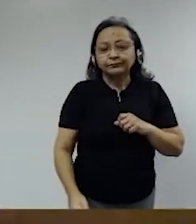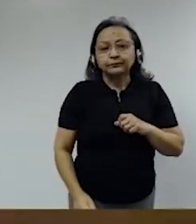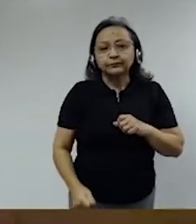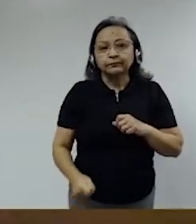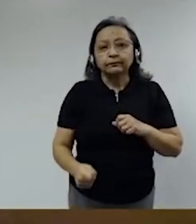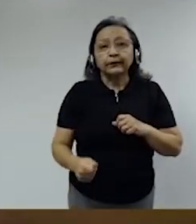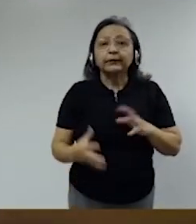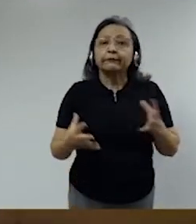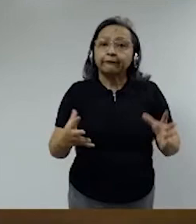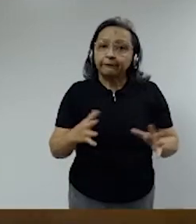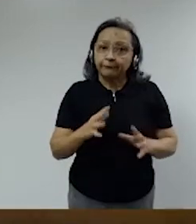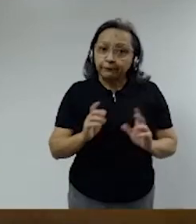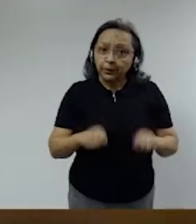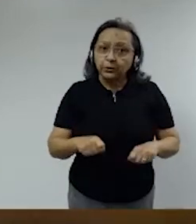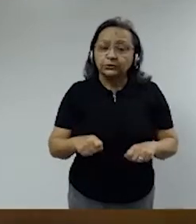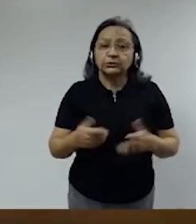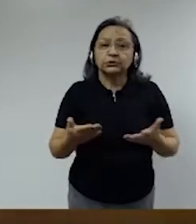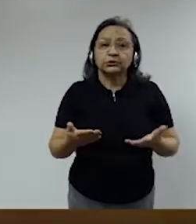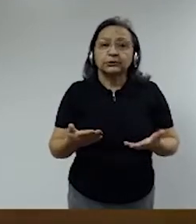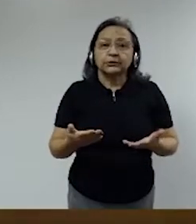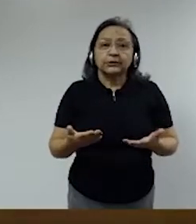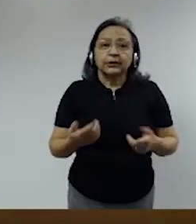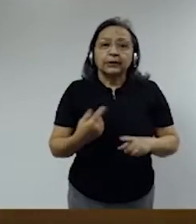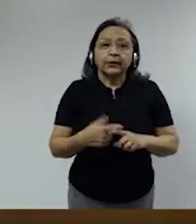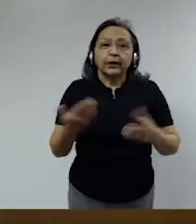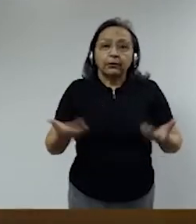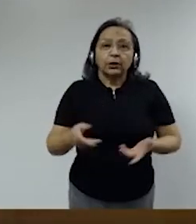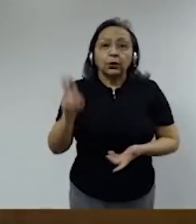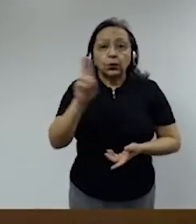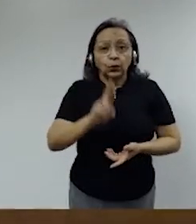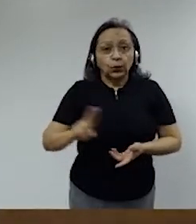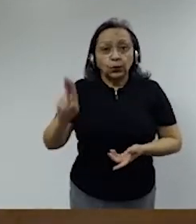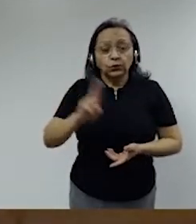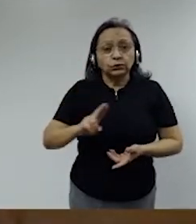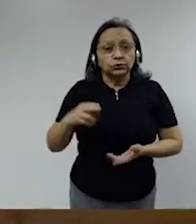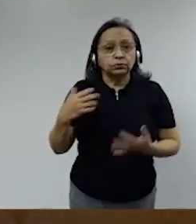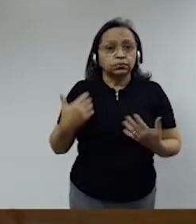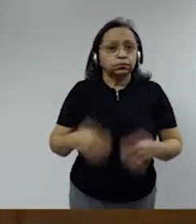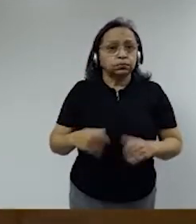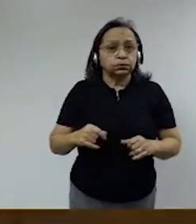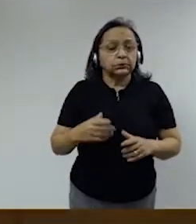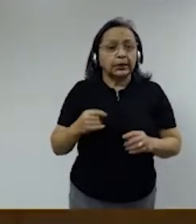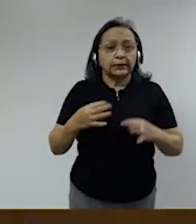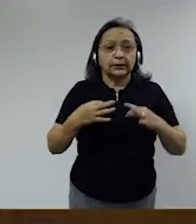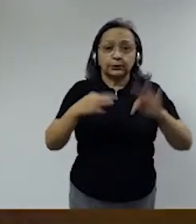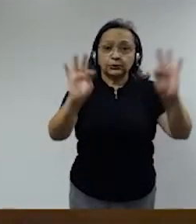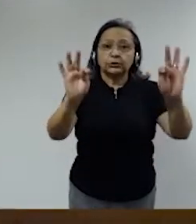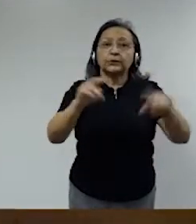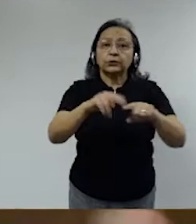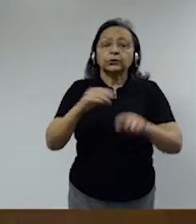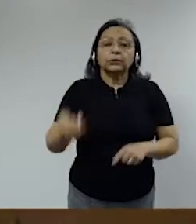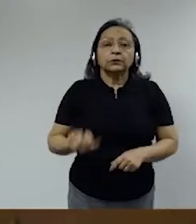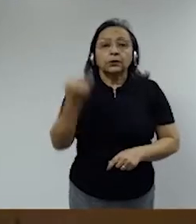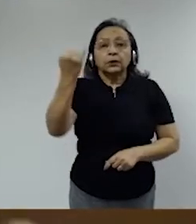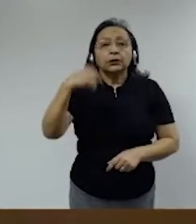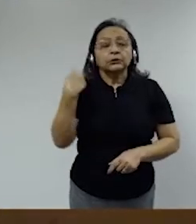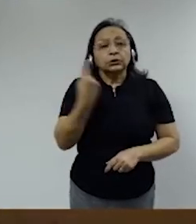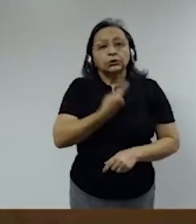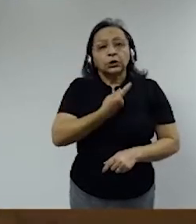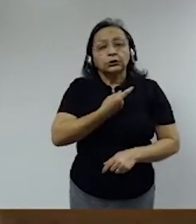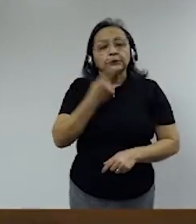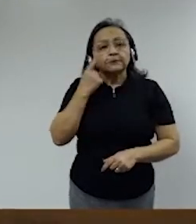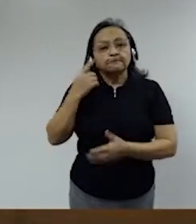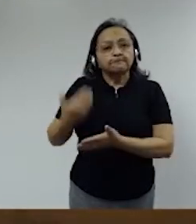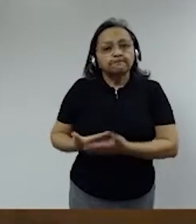se travar com o uso mais acentuado da tecnologia. Então, é importante, quando a gente faz a análise